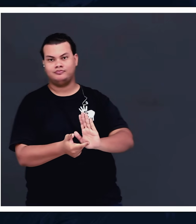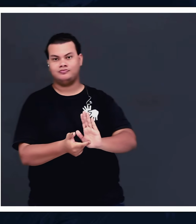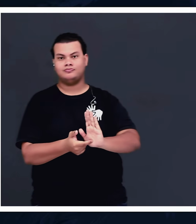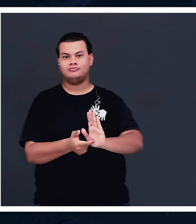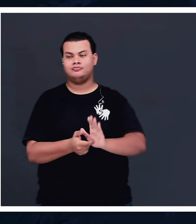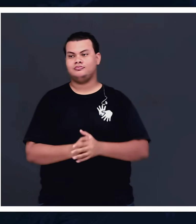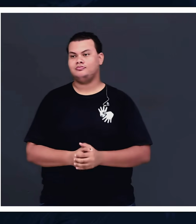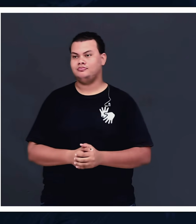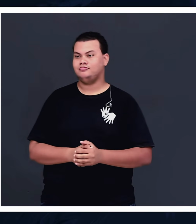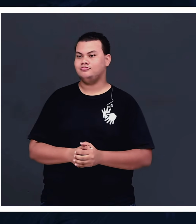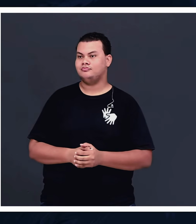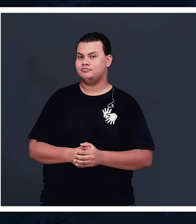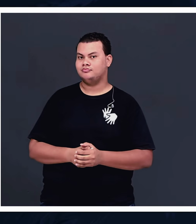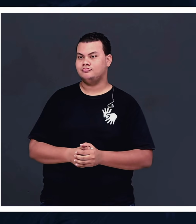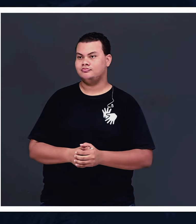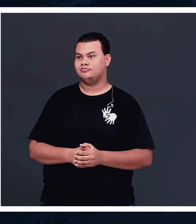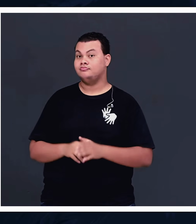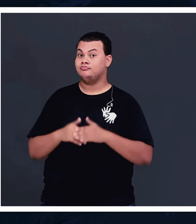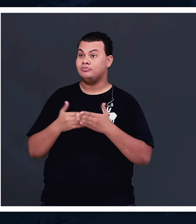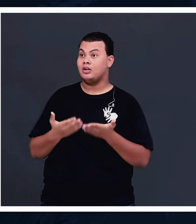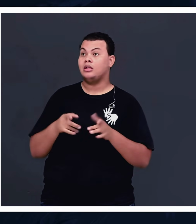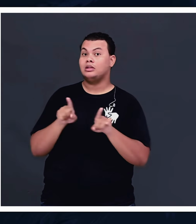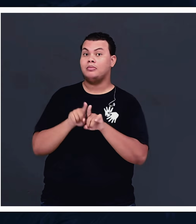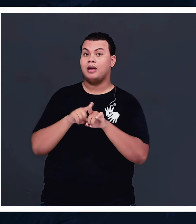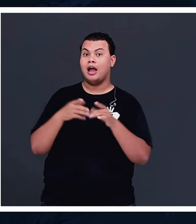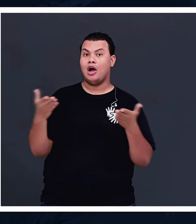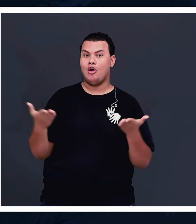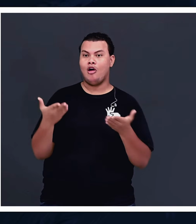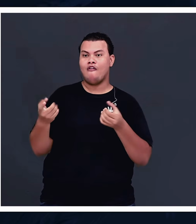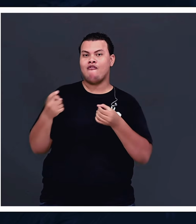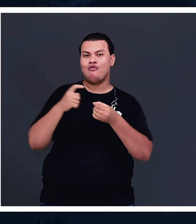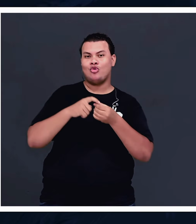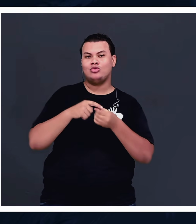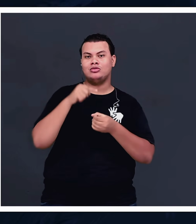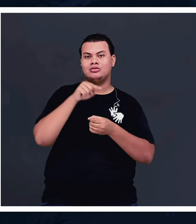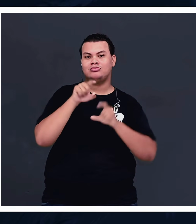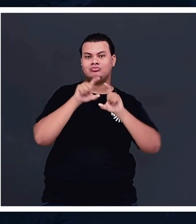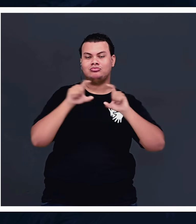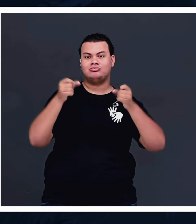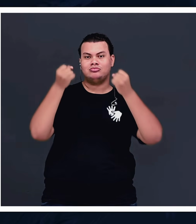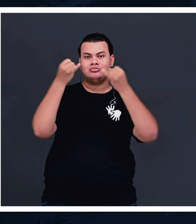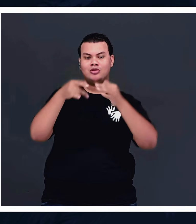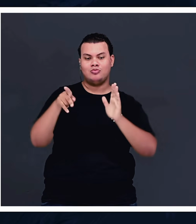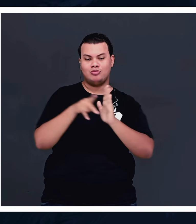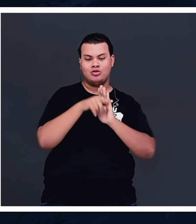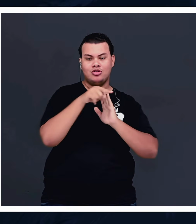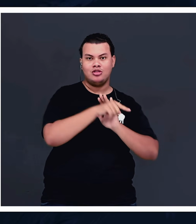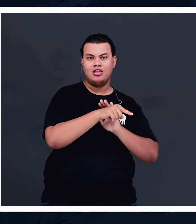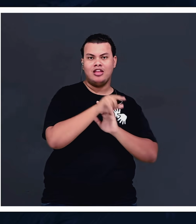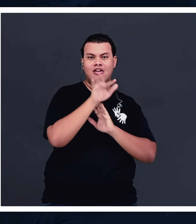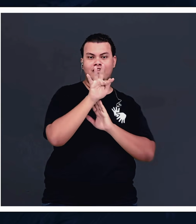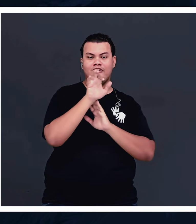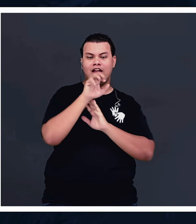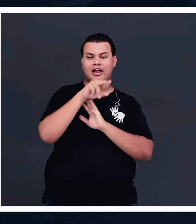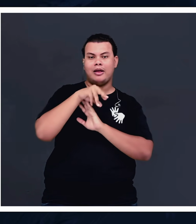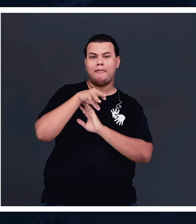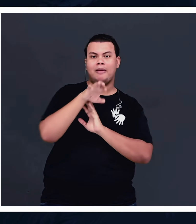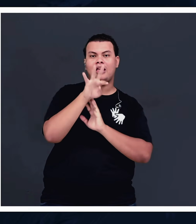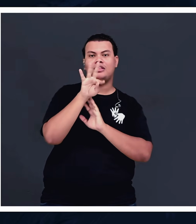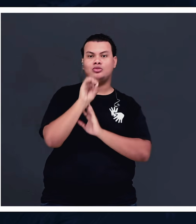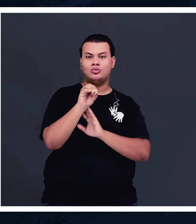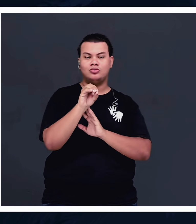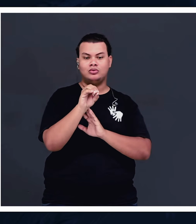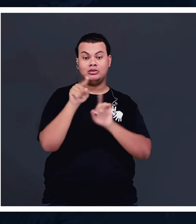E aí, amados, voltando a falar do fermento,